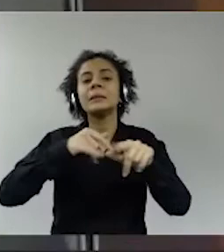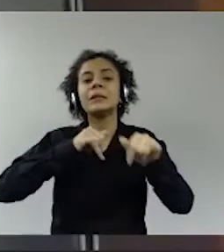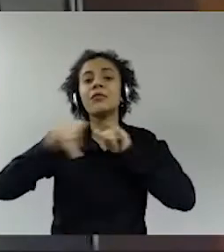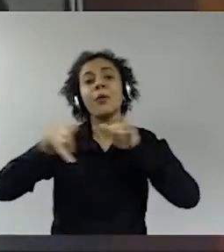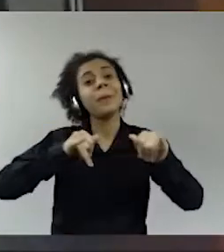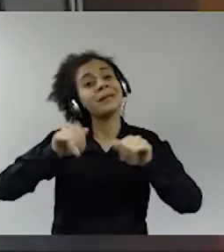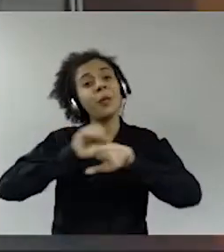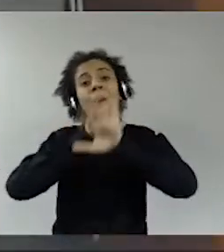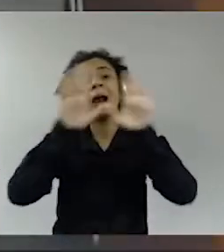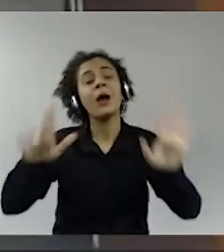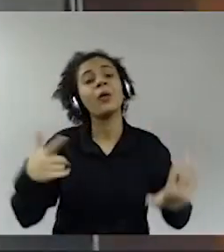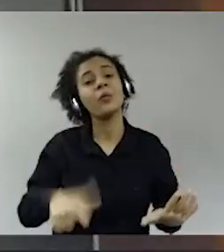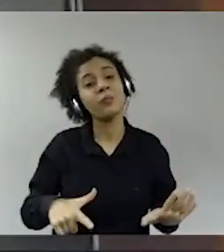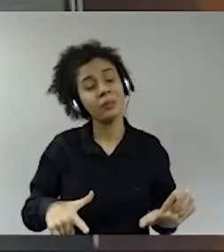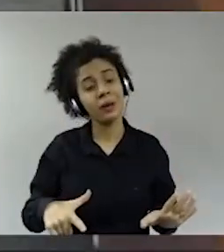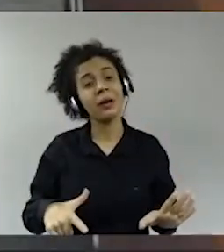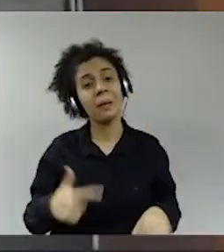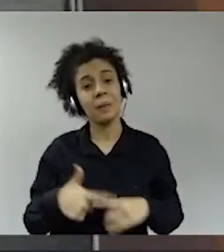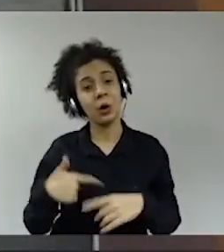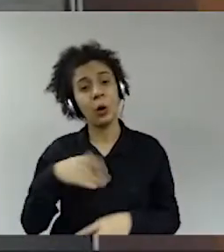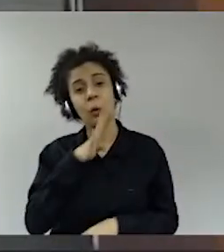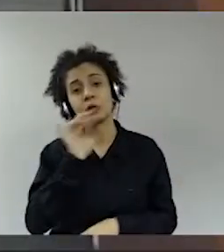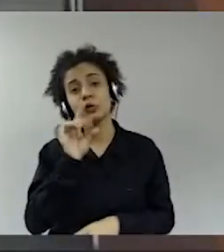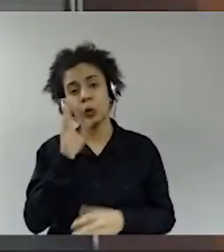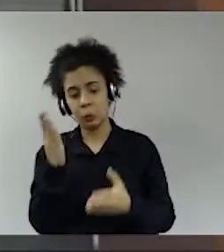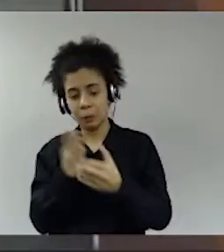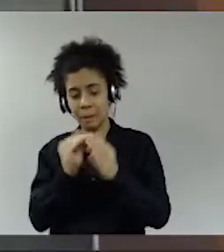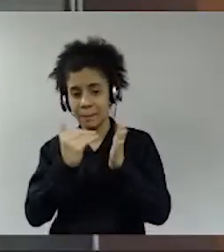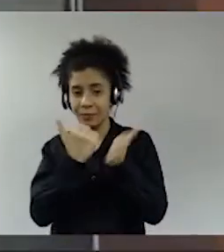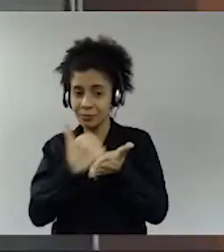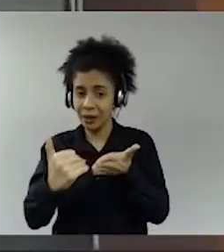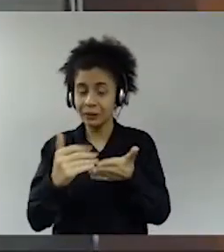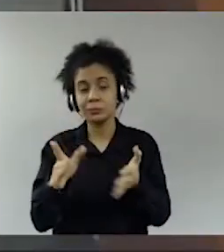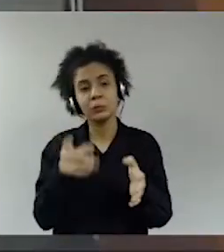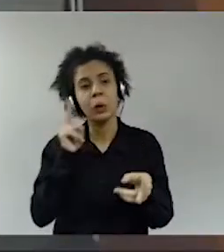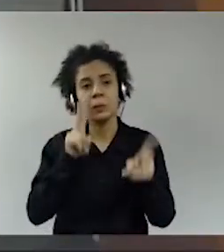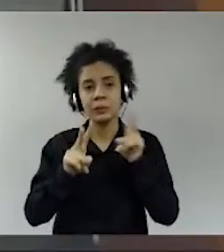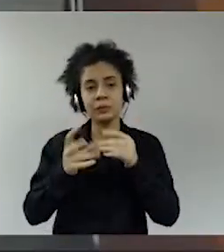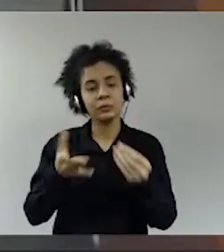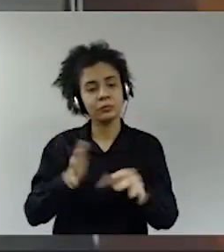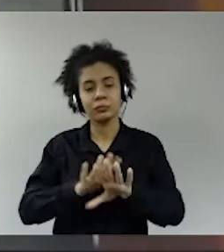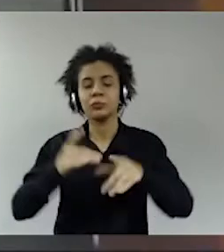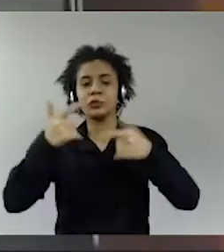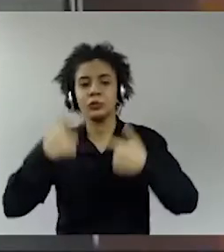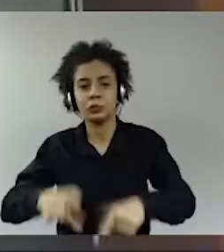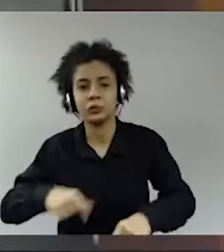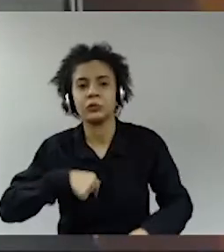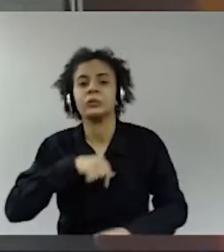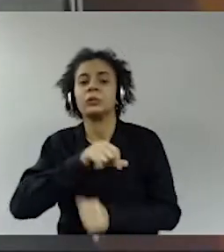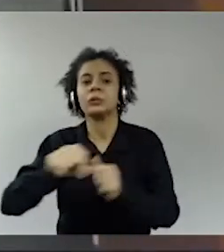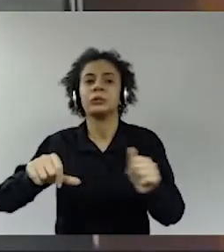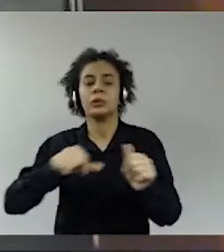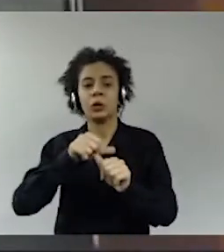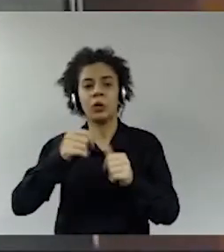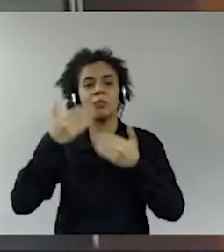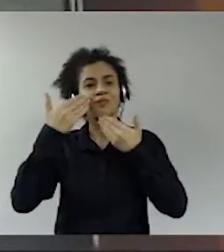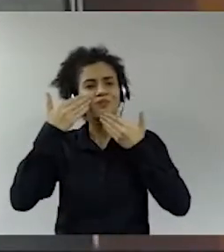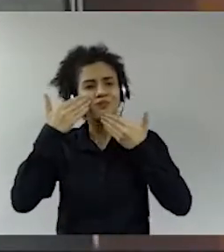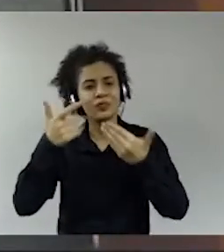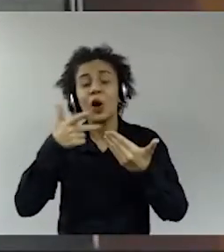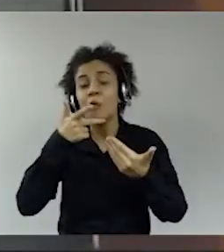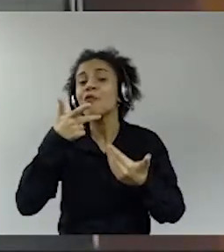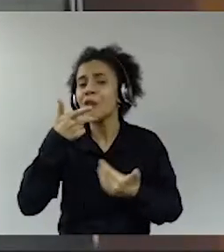está claro, tendo em vista que nós só conhecemos uma parte. Essas seriam as minhas observações. Eu mais uma vez renovo o agradecimento de